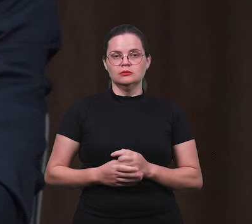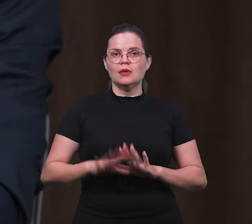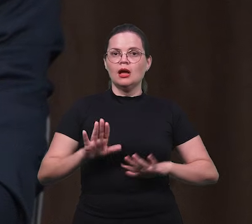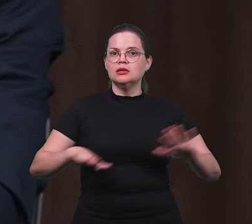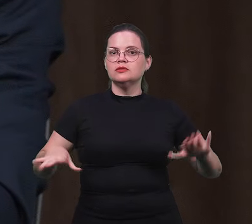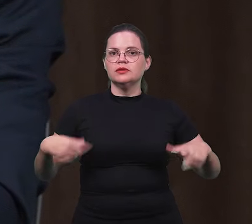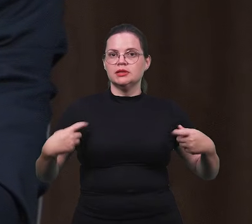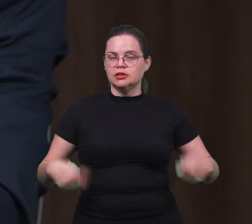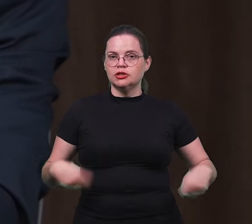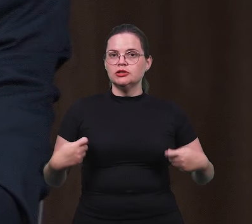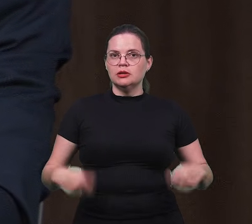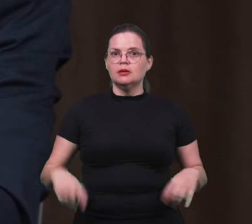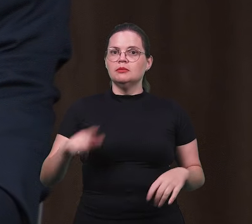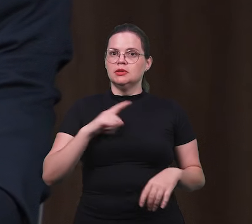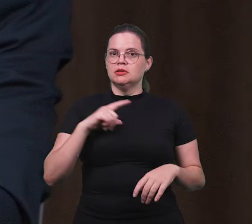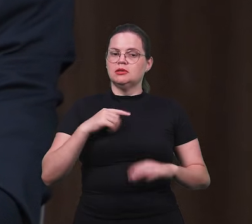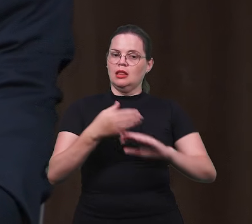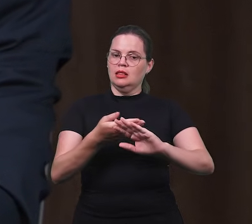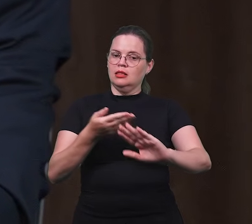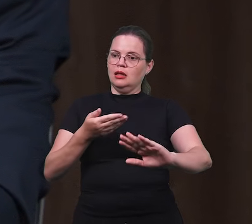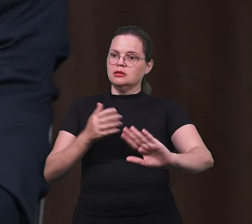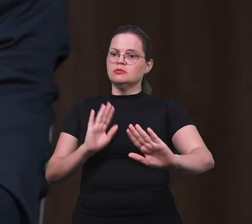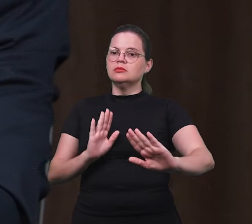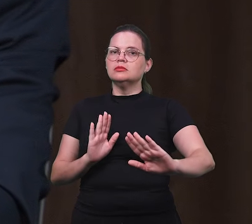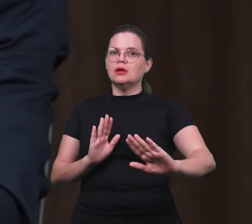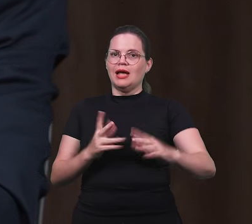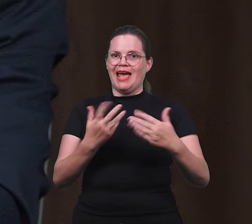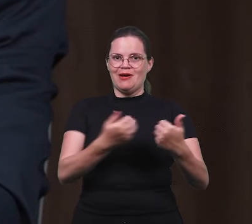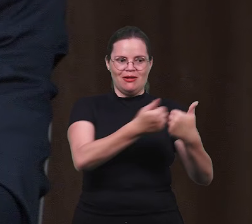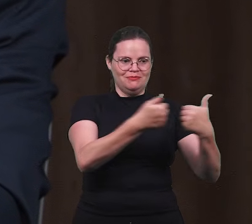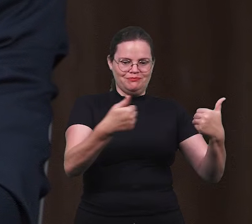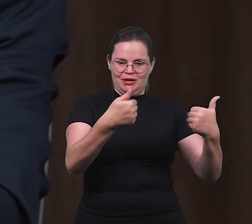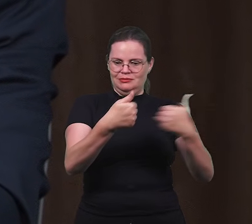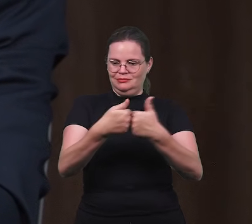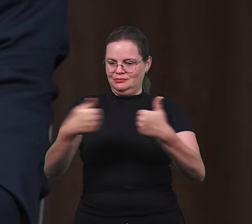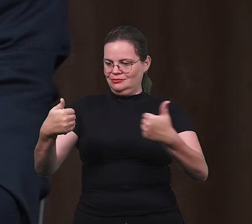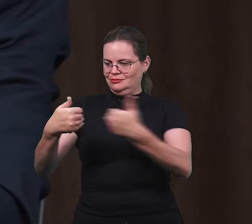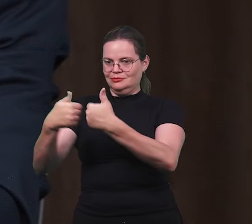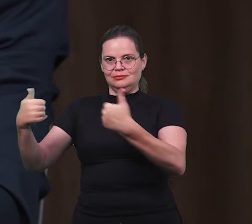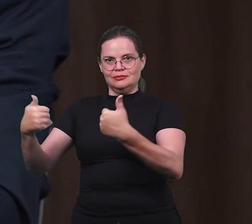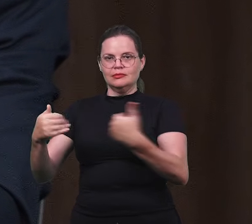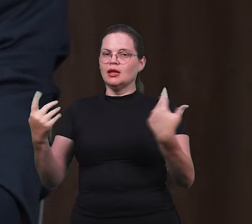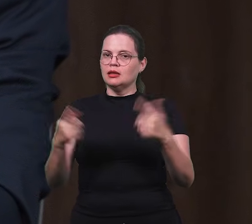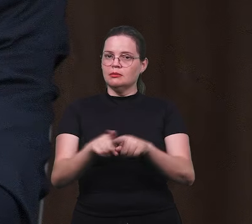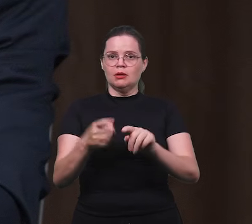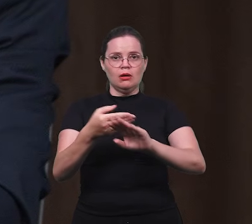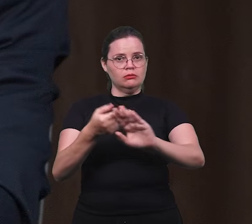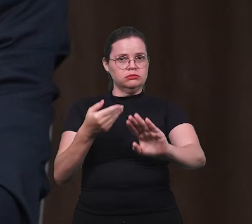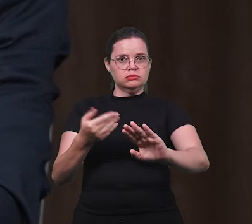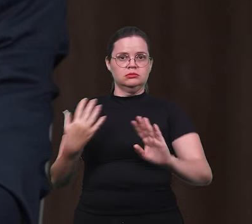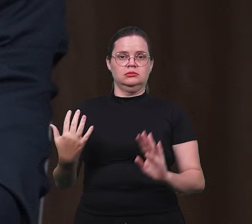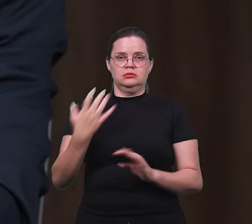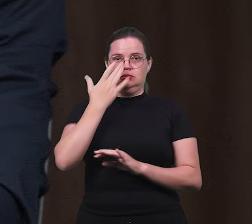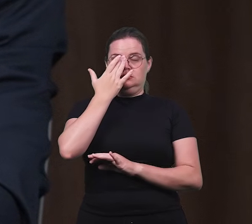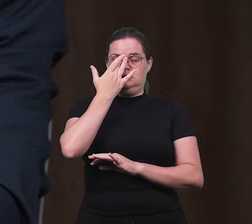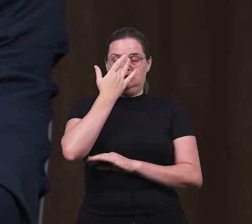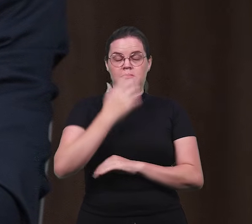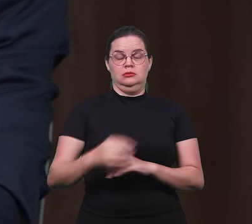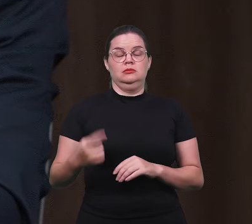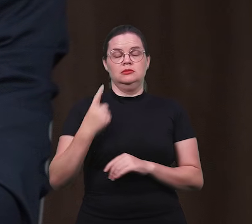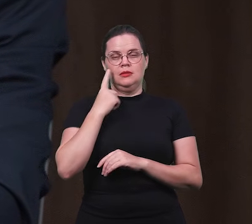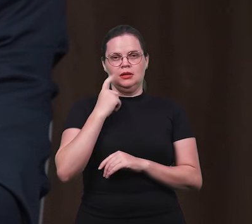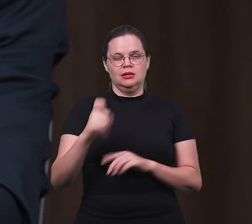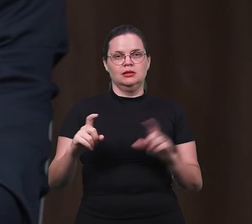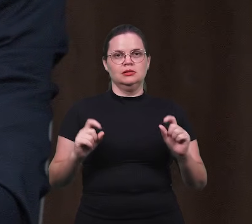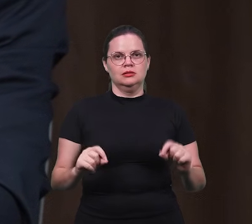precisa dar esse espaço Dá o espaço. para o marido, né? Dar esse espaço para o filho, porque são Exatamente. interessante que